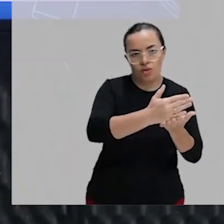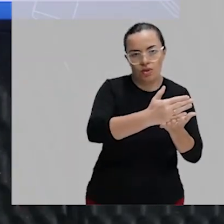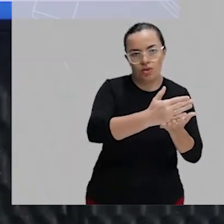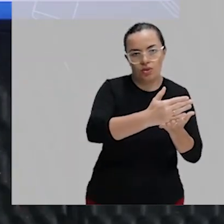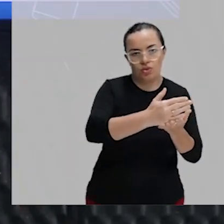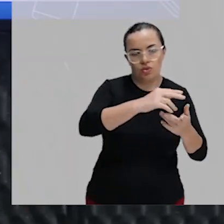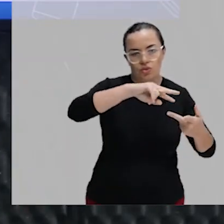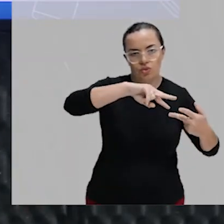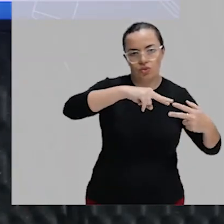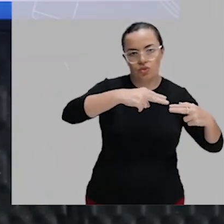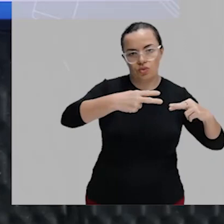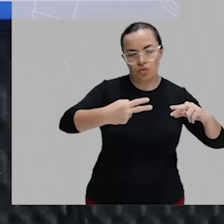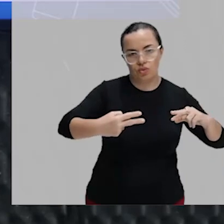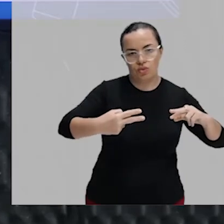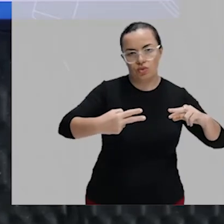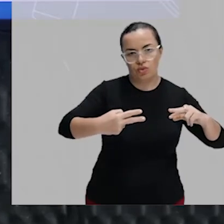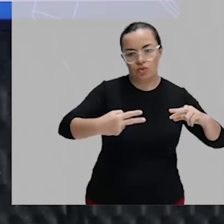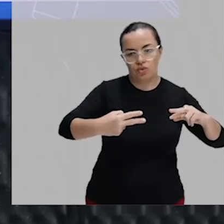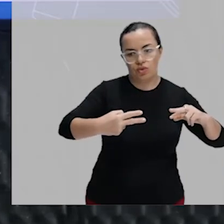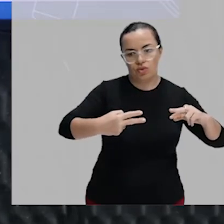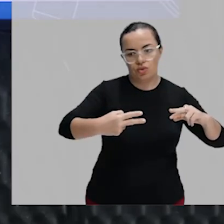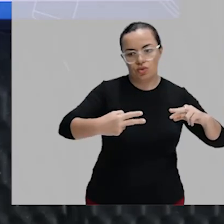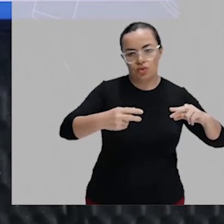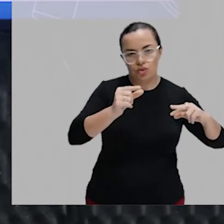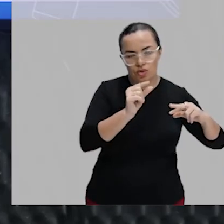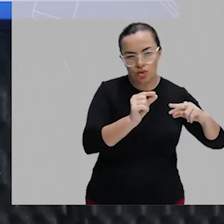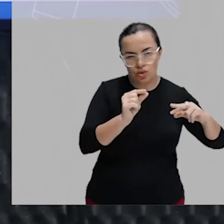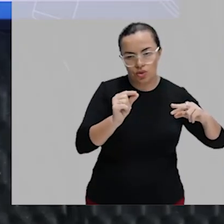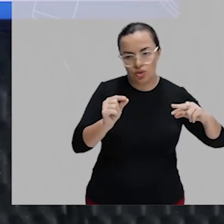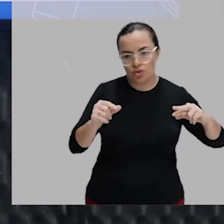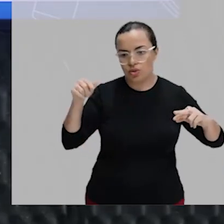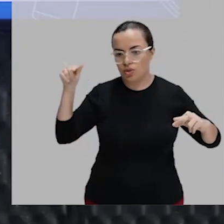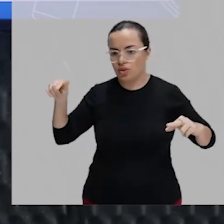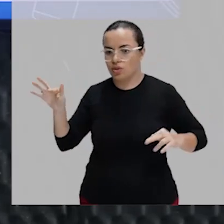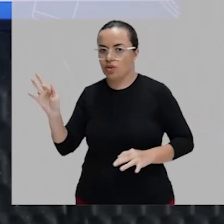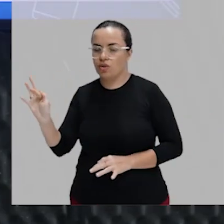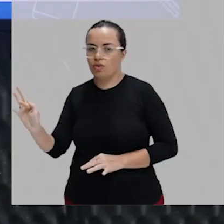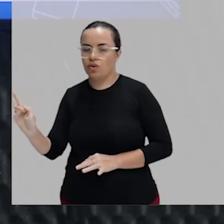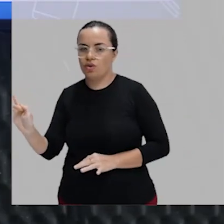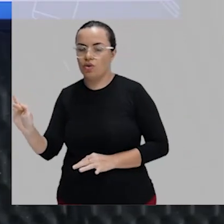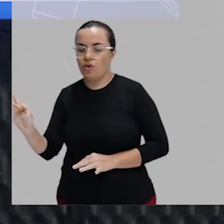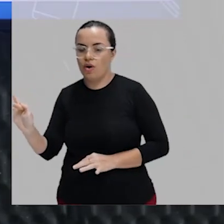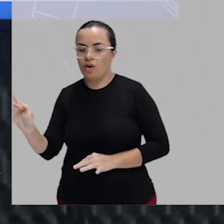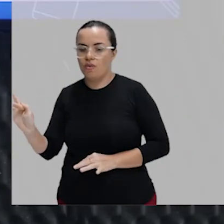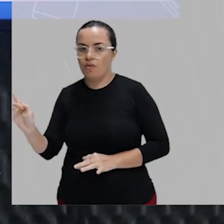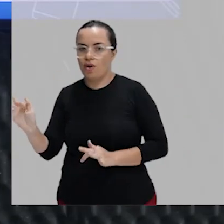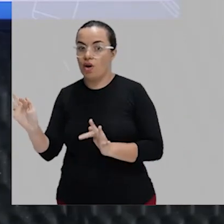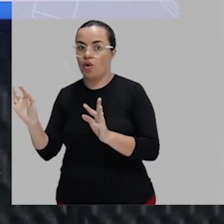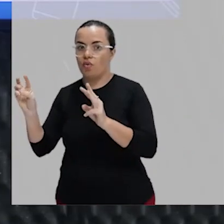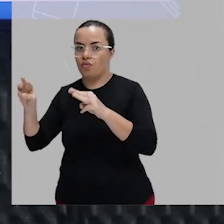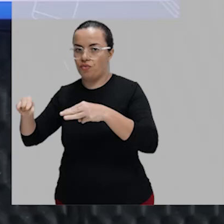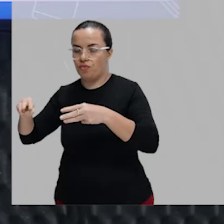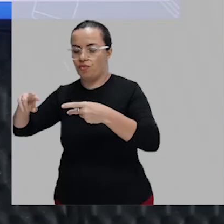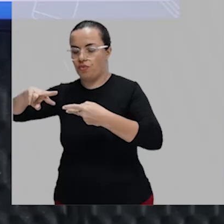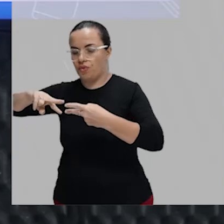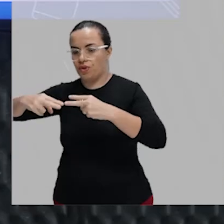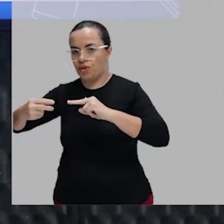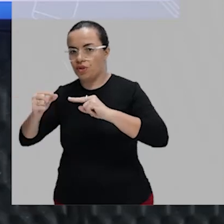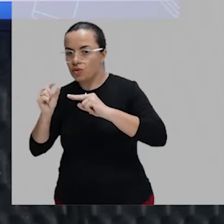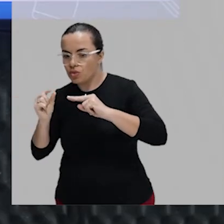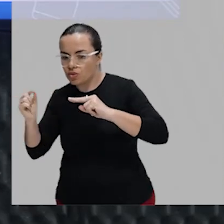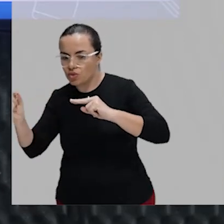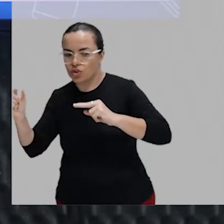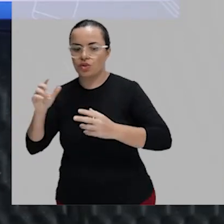gene. Ok? Considerando as informações fornecidas, é correto afirmar que a sequência